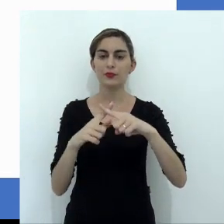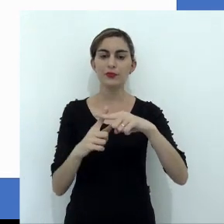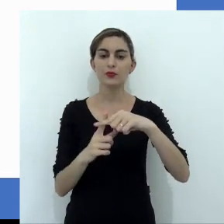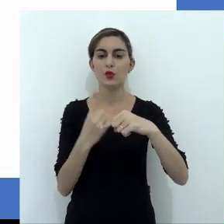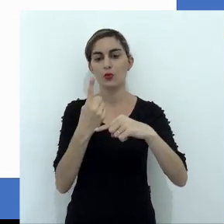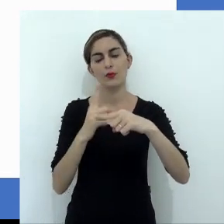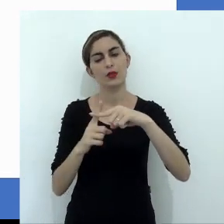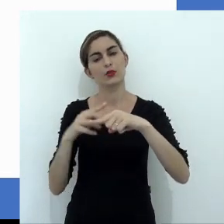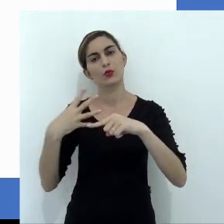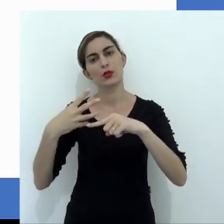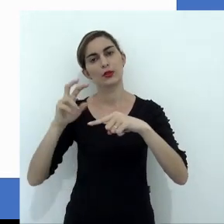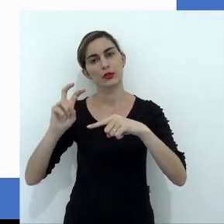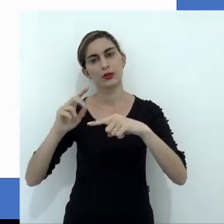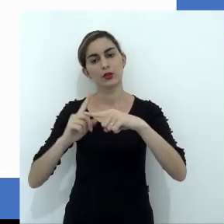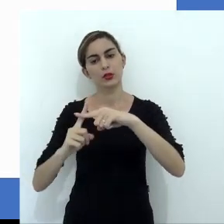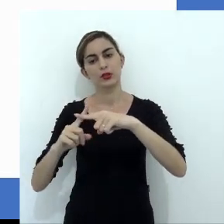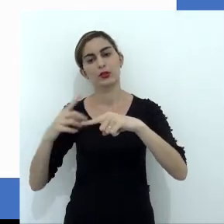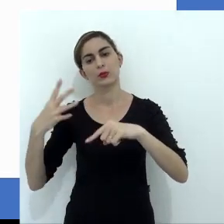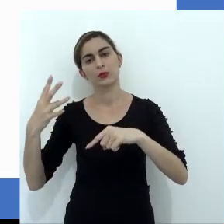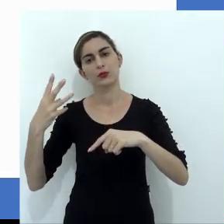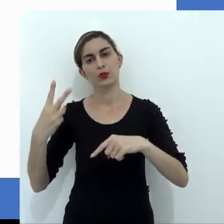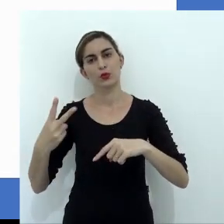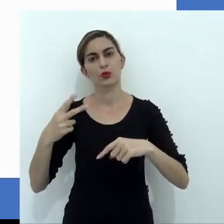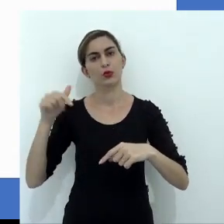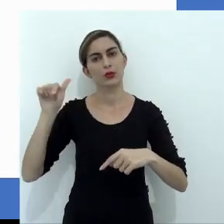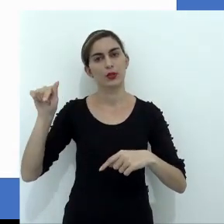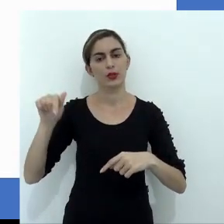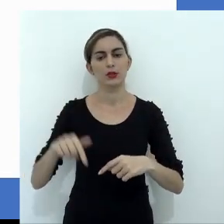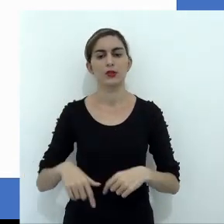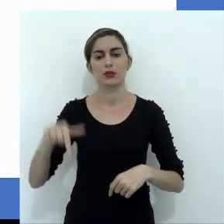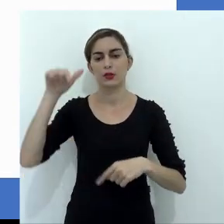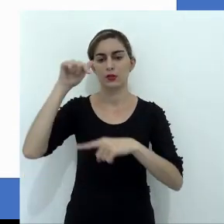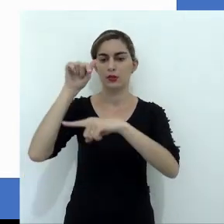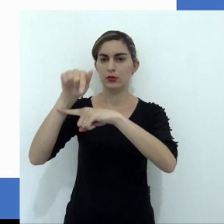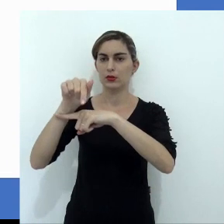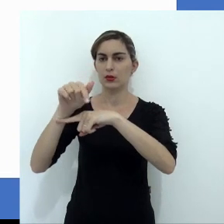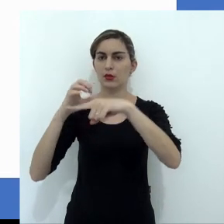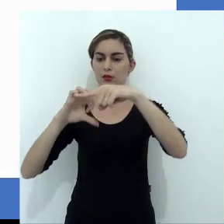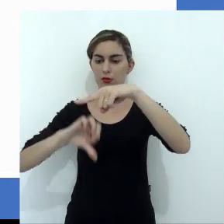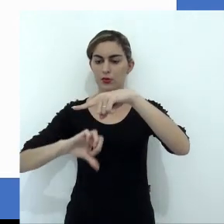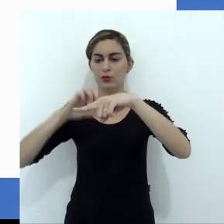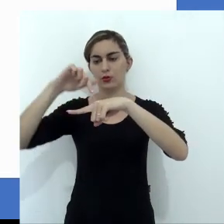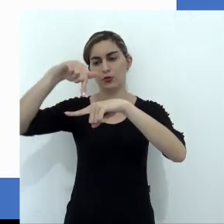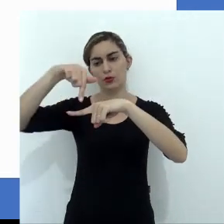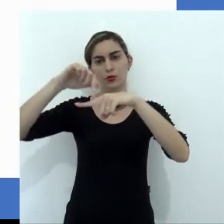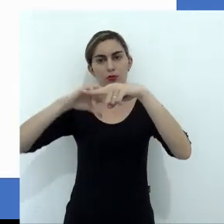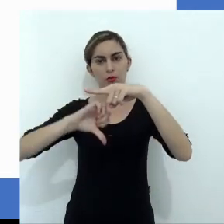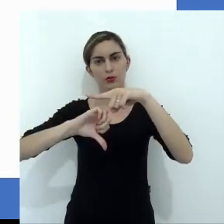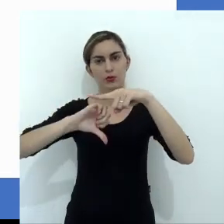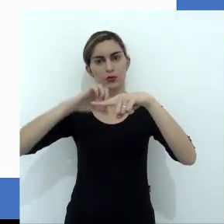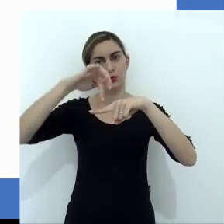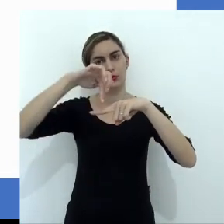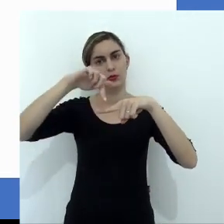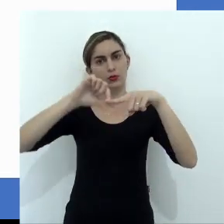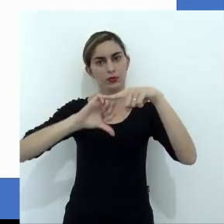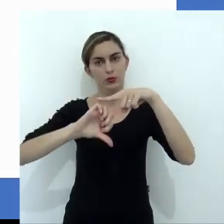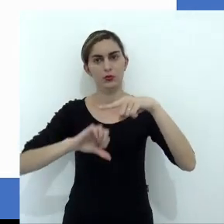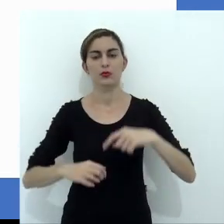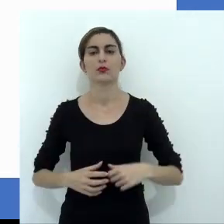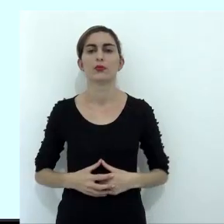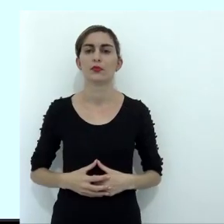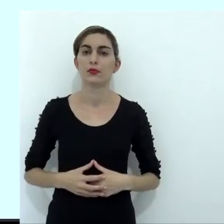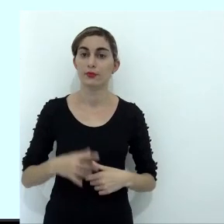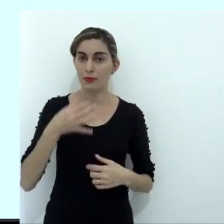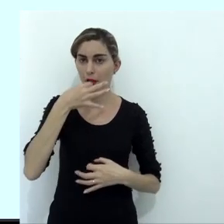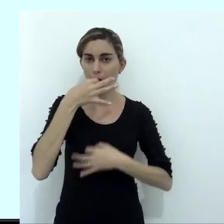mais 4 é 5, e 5 mais 2 é 7. E sendo assim, a fração resultante aí dessa soma é 7 nonos.